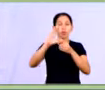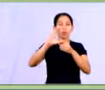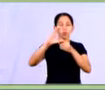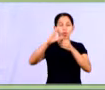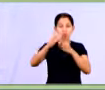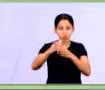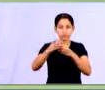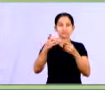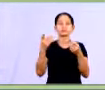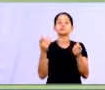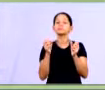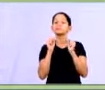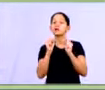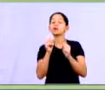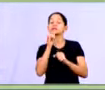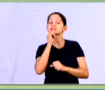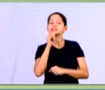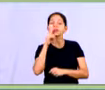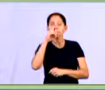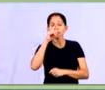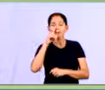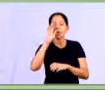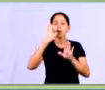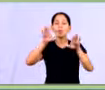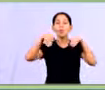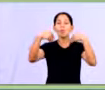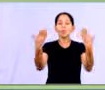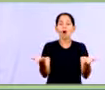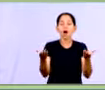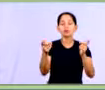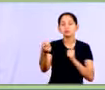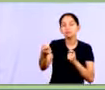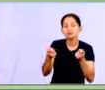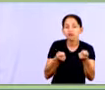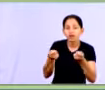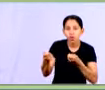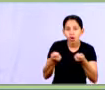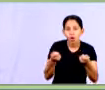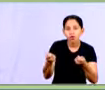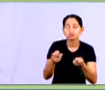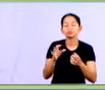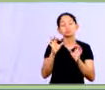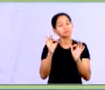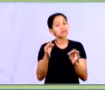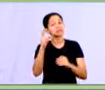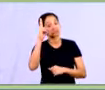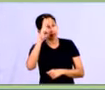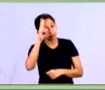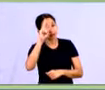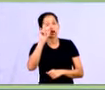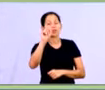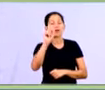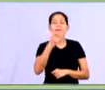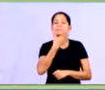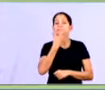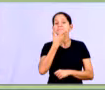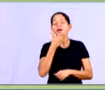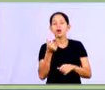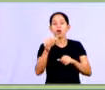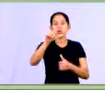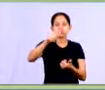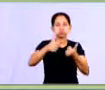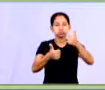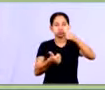ao risco pelo tipo de negócio ou ainda risco de mercado. Vale lembrar que quanto melhor o equilíbrio entre